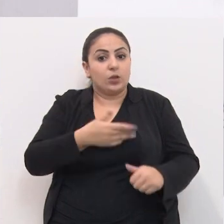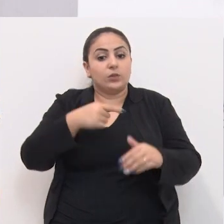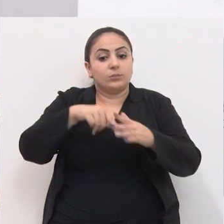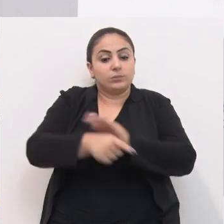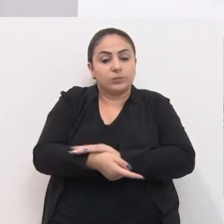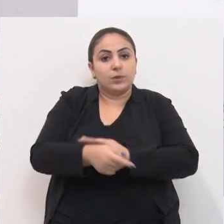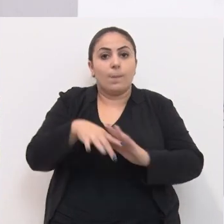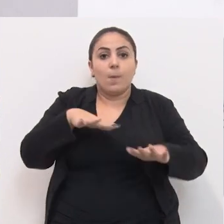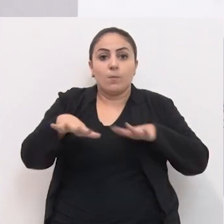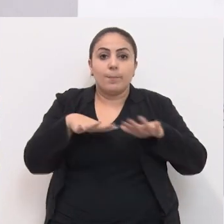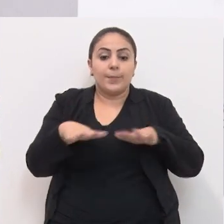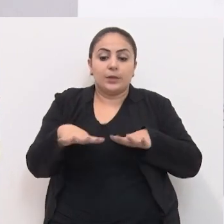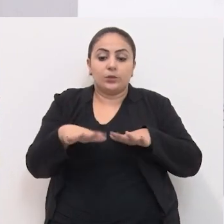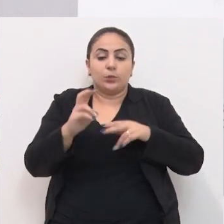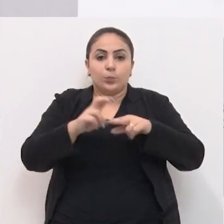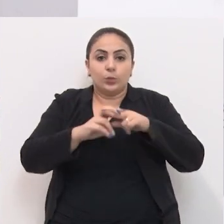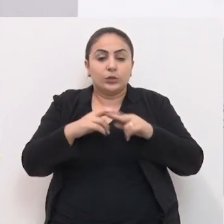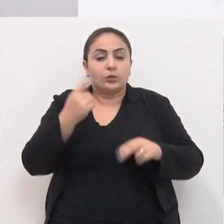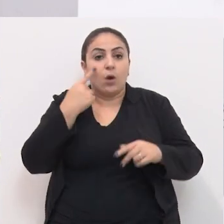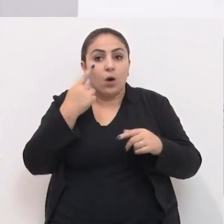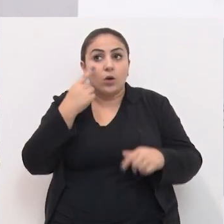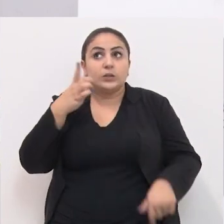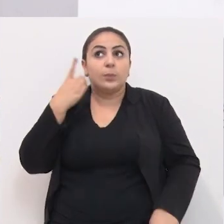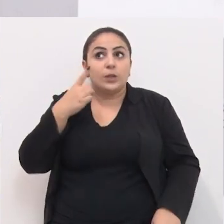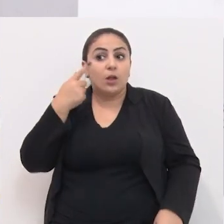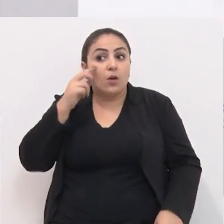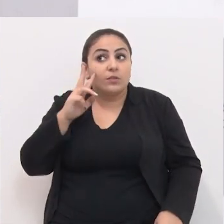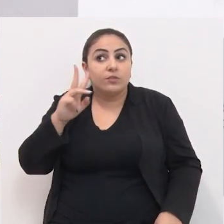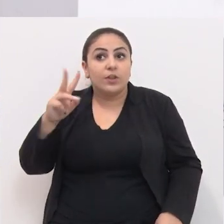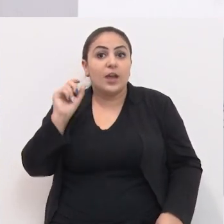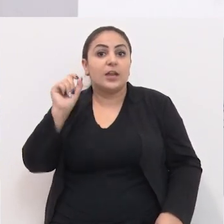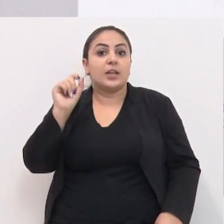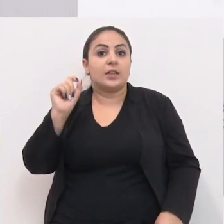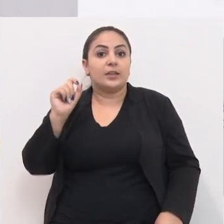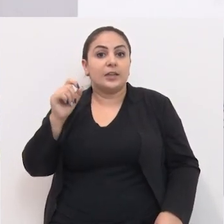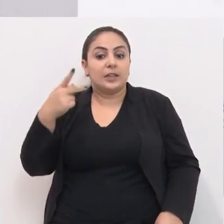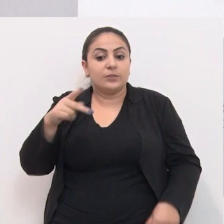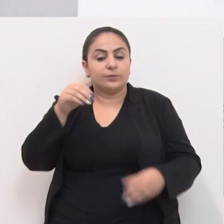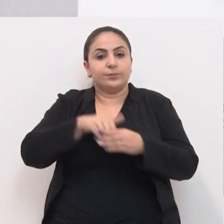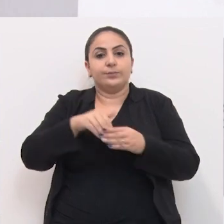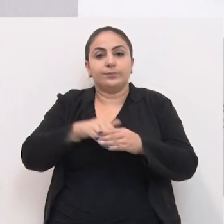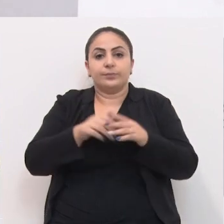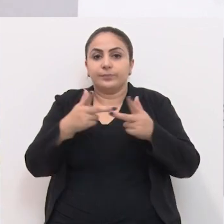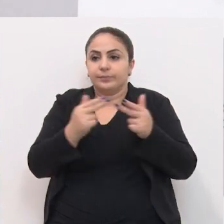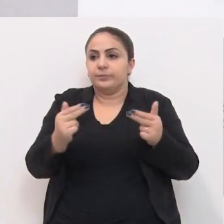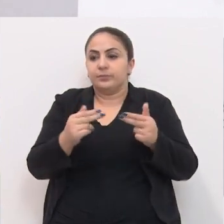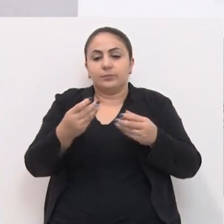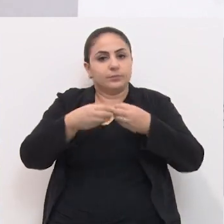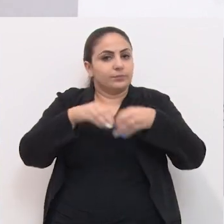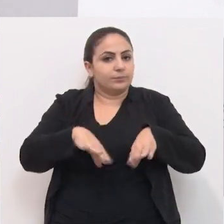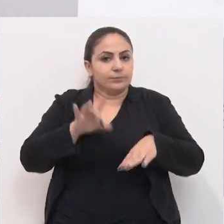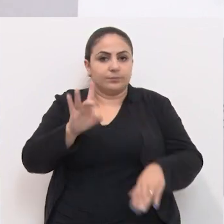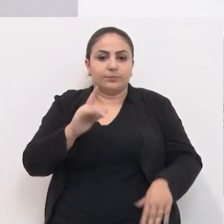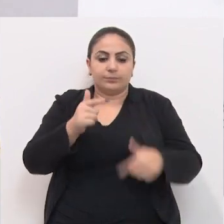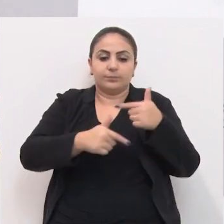o parcelamento ano após ano, se endividando cada vez mais. Você imagina se tu tira um empréstimo para pagar outro, quem está ganhando com isso é o próprio governo